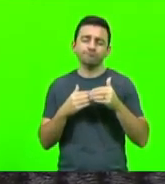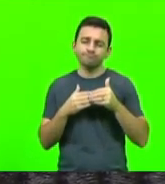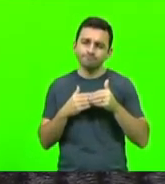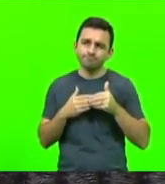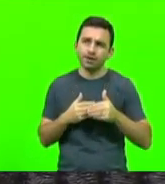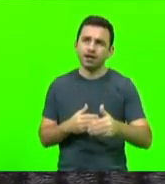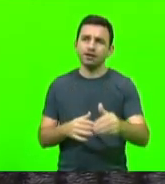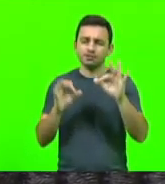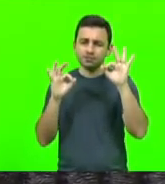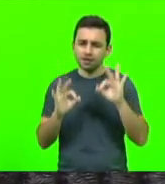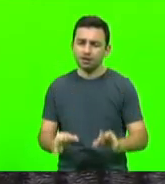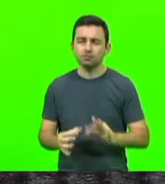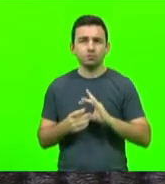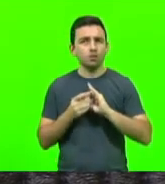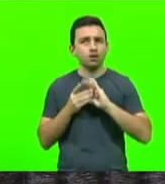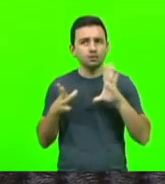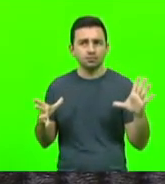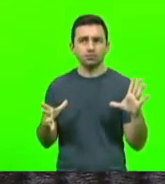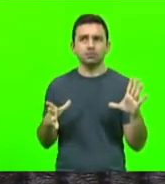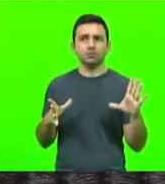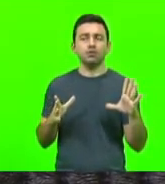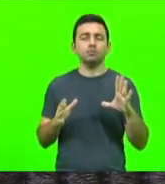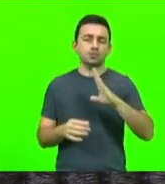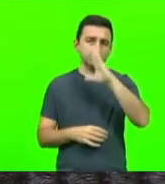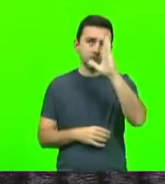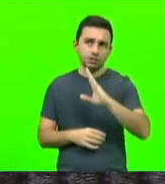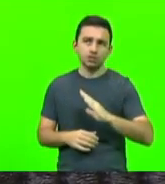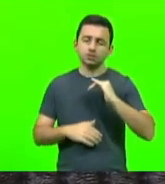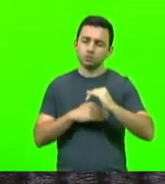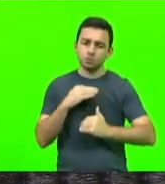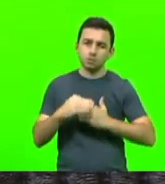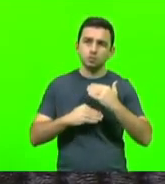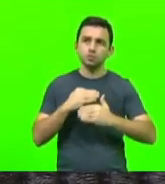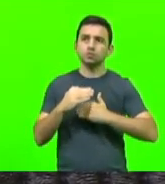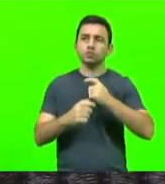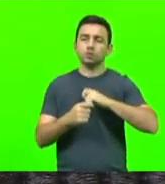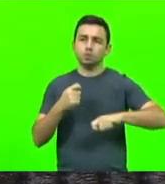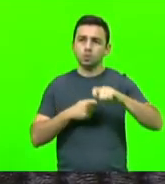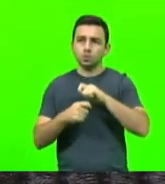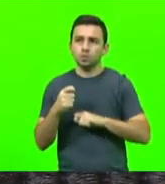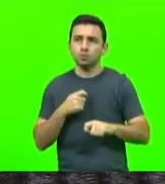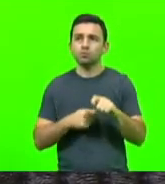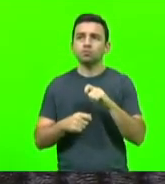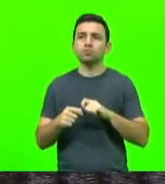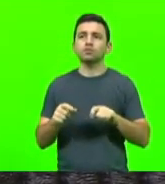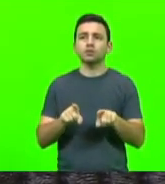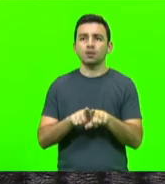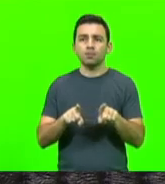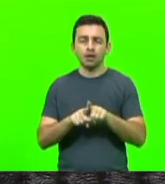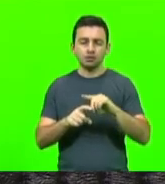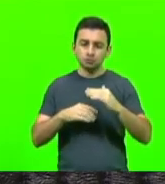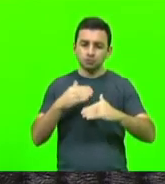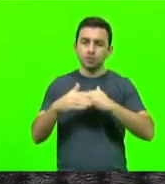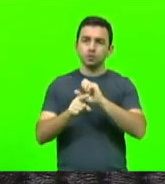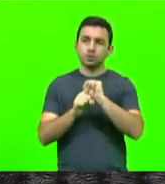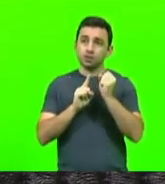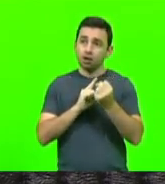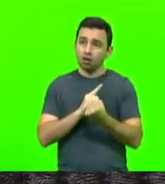da democracia brasileira, para o desenvolvimento econômico, para o progresso social e